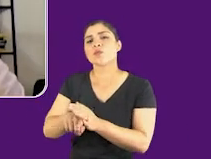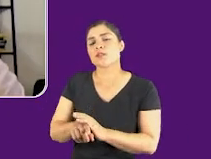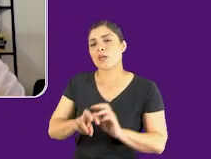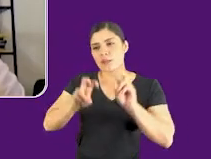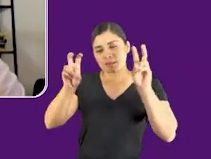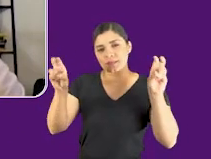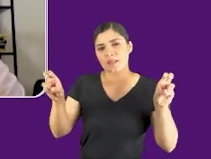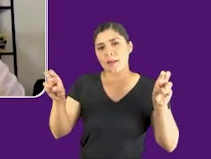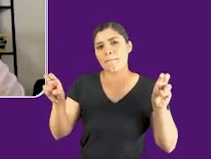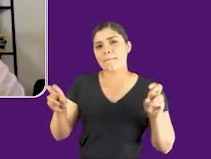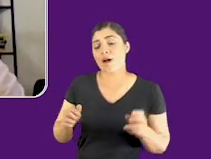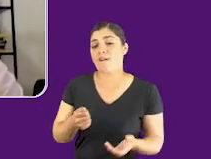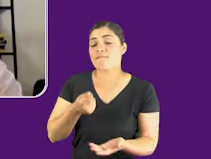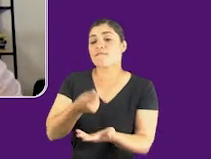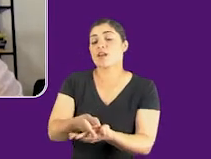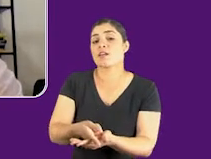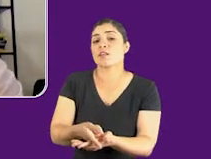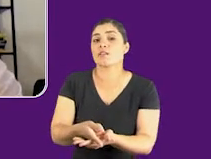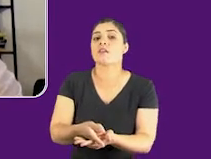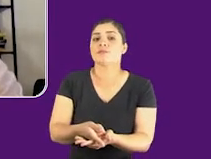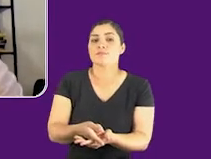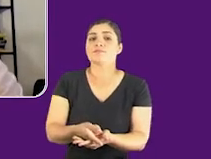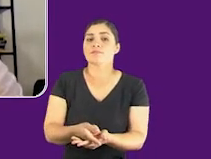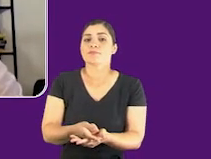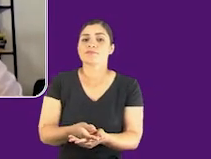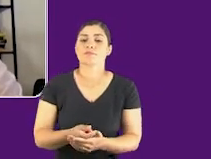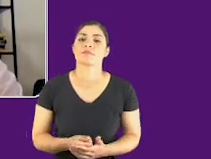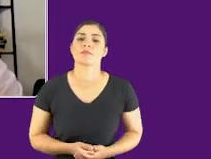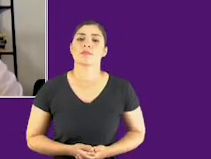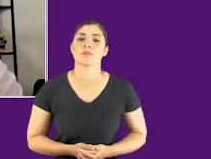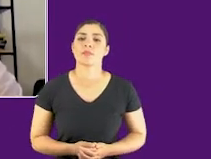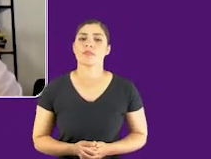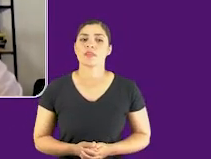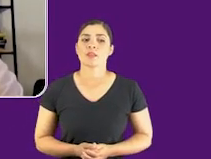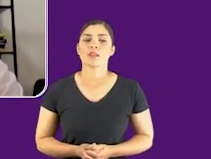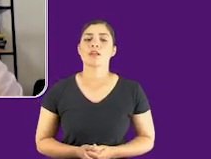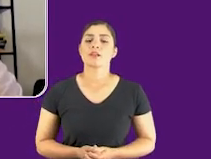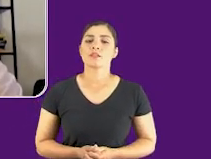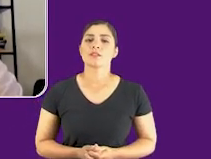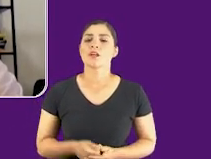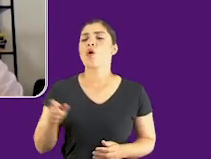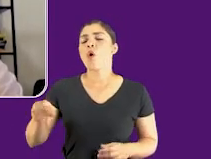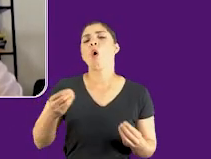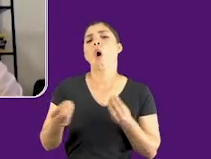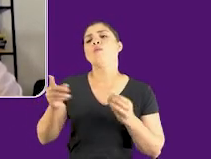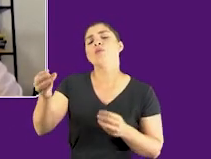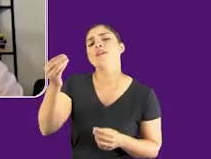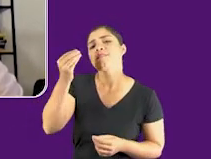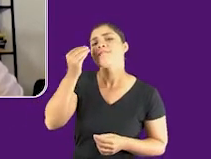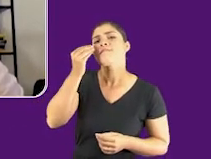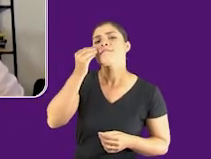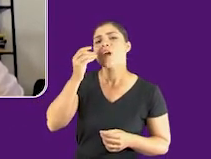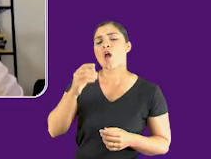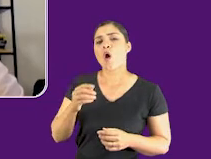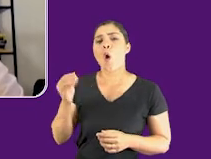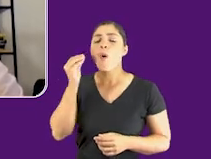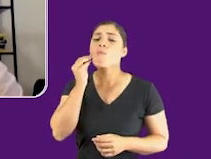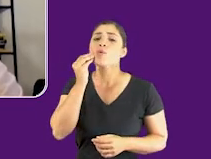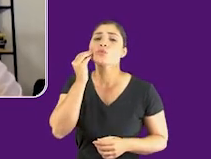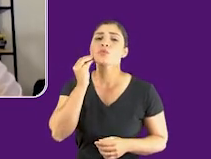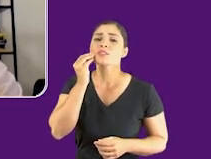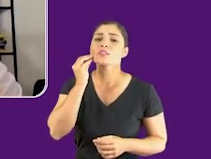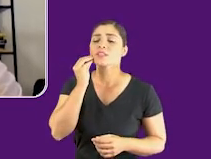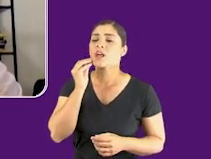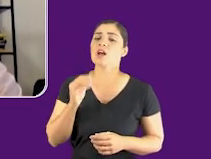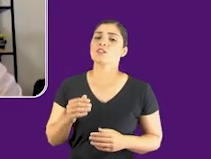sobre vendas digitais sobrepostas tá quer saber dentro da restante como você se enxergam as oportunidades que as vendas digitais